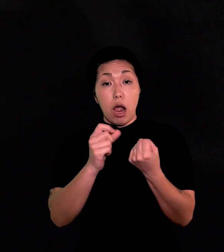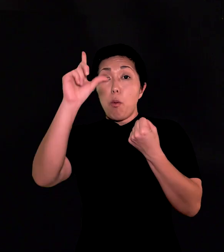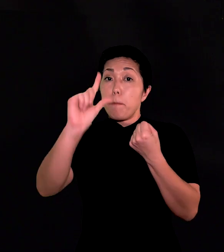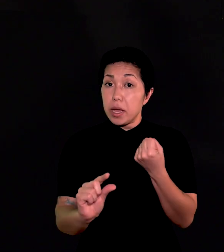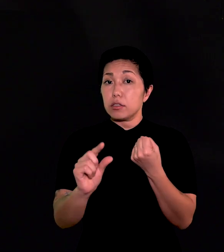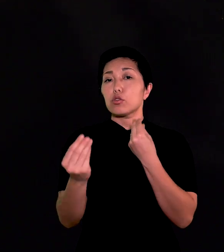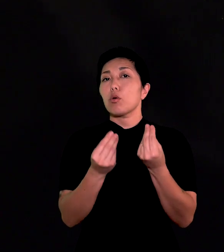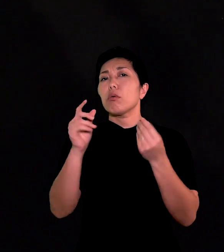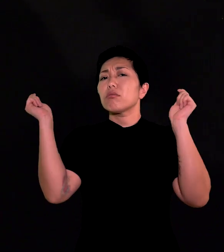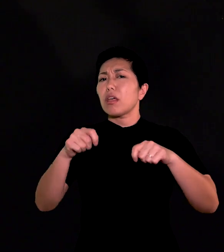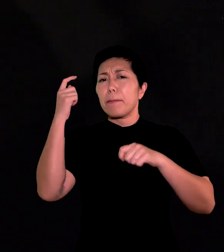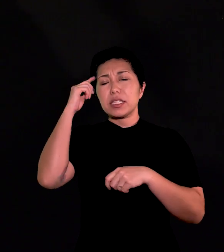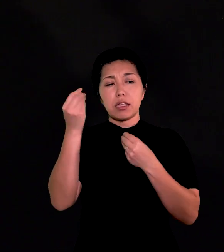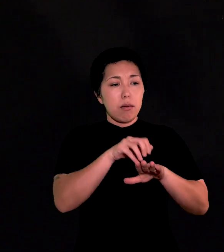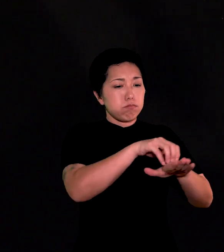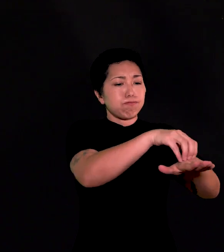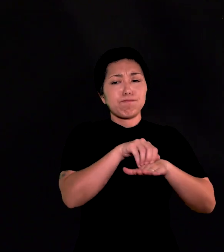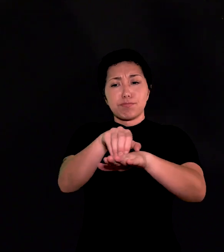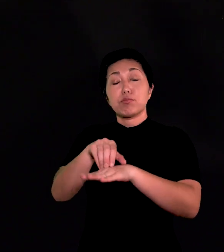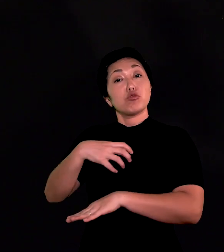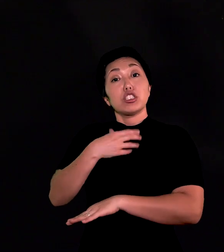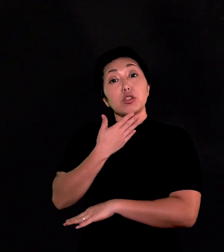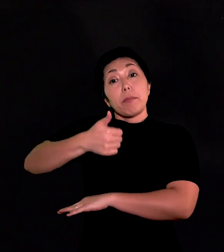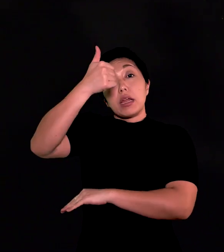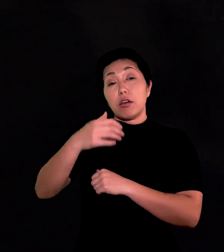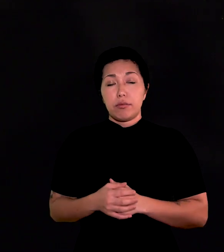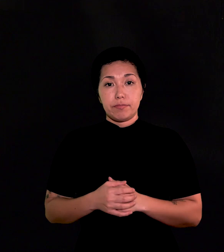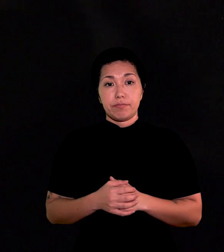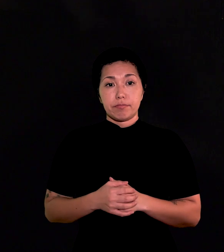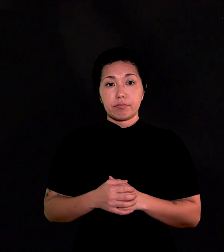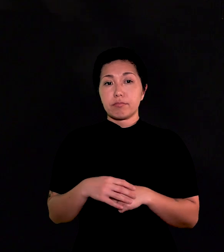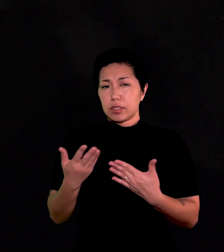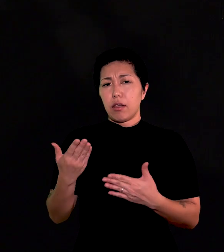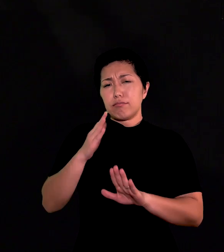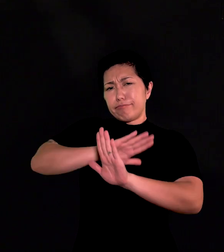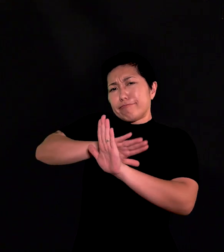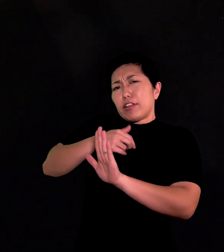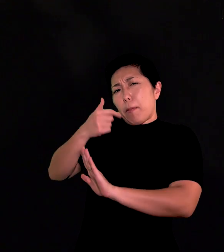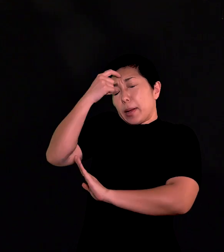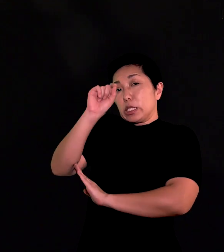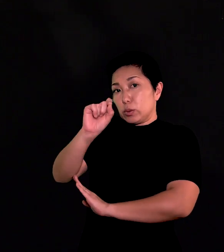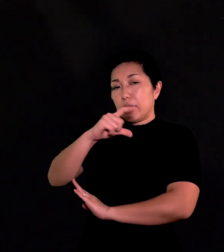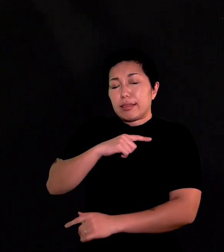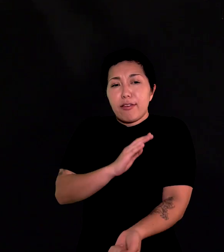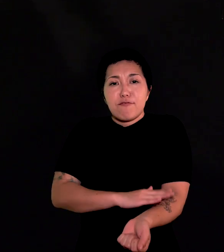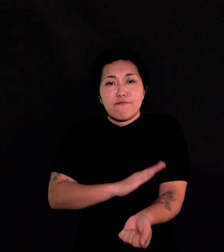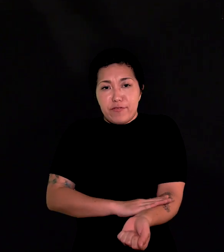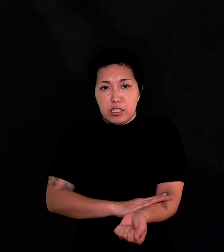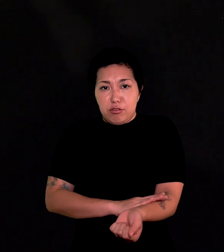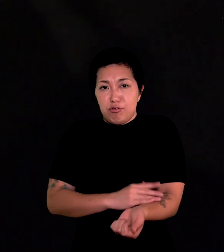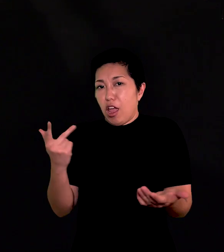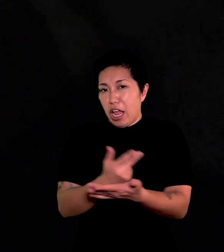as pessoas se mobilizarem de um lado para o outro de uma maneira mais razoável? Quer dizer, no fundo, eu penso o seguinte, que tem um